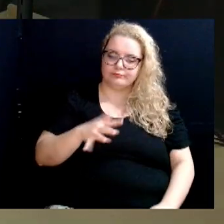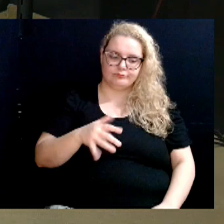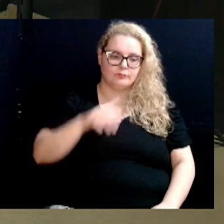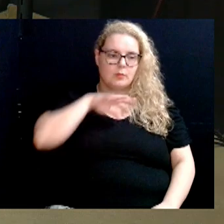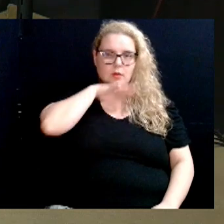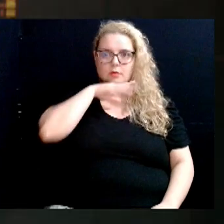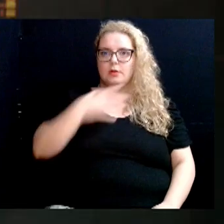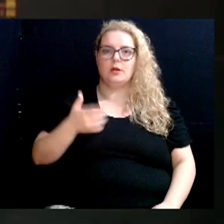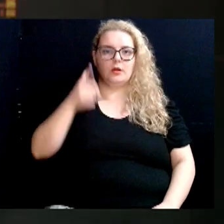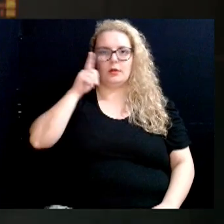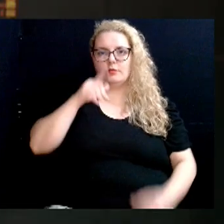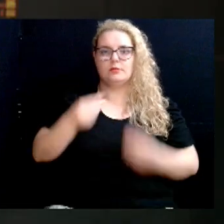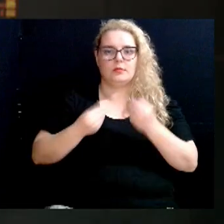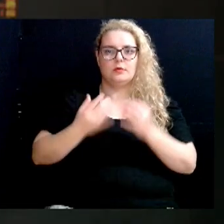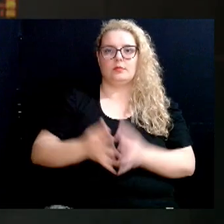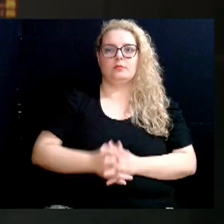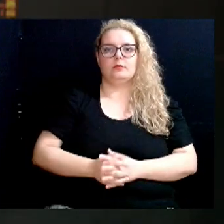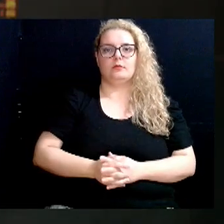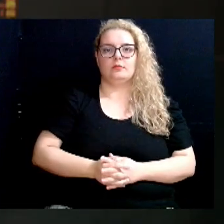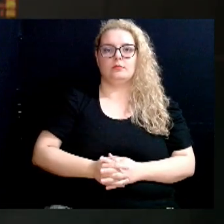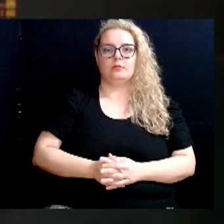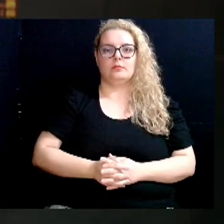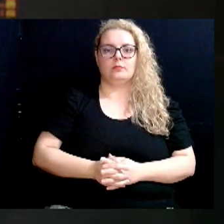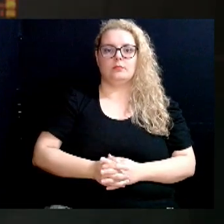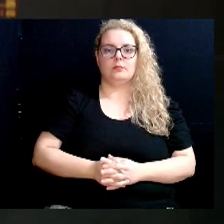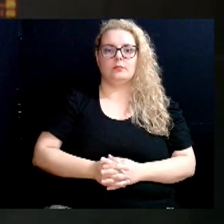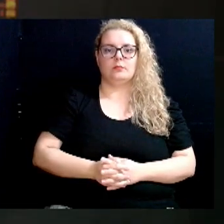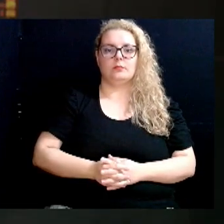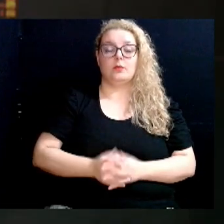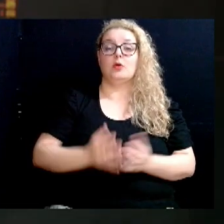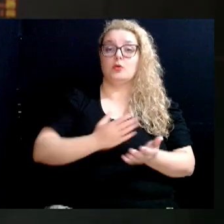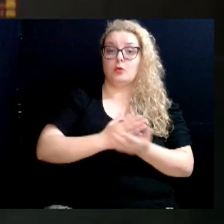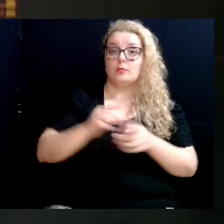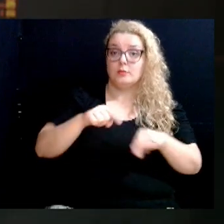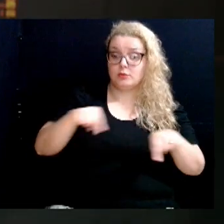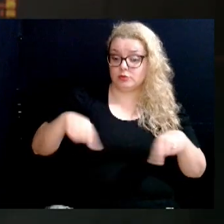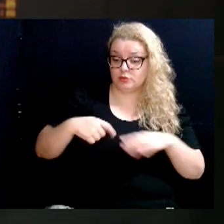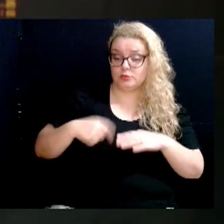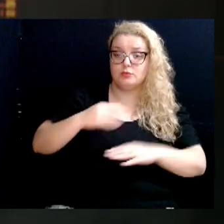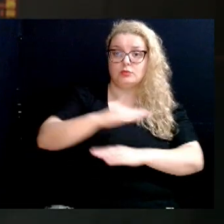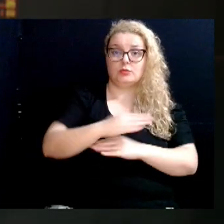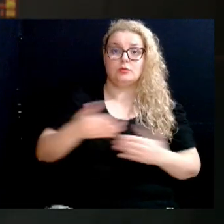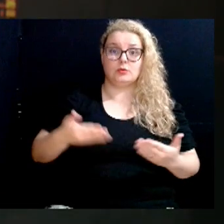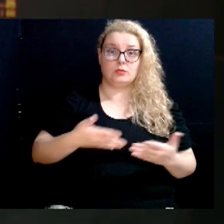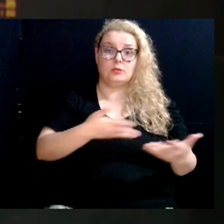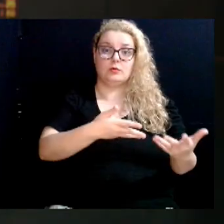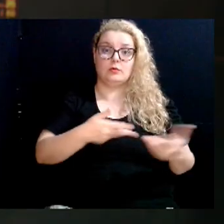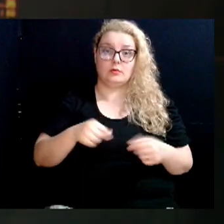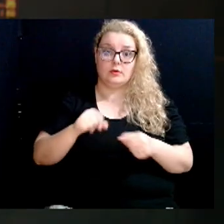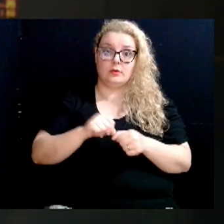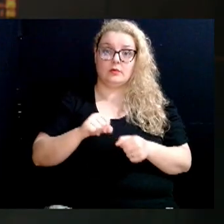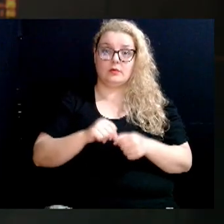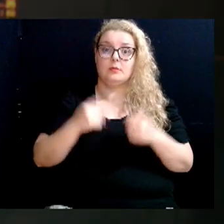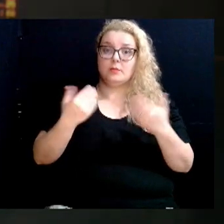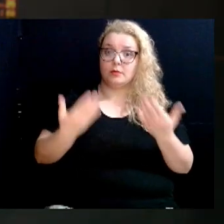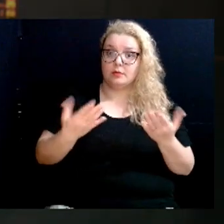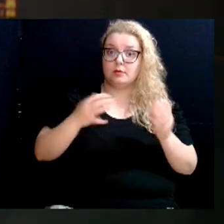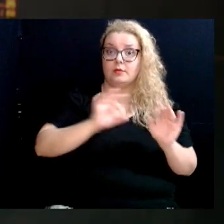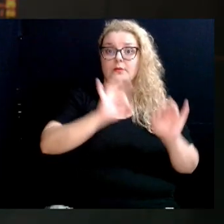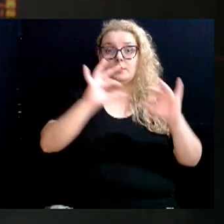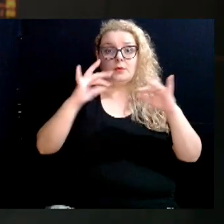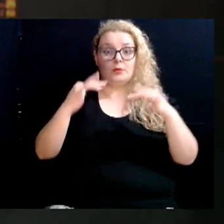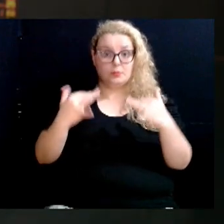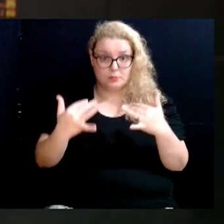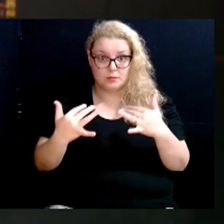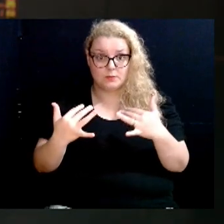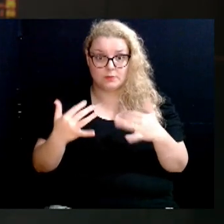como. E no começo do Estúdio Câmara de hoje, a gente fez um convite para que você, telespectador, participe